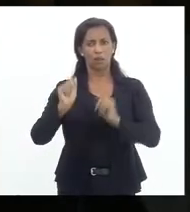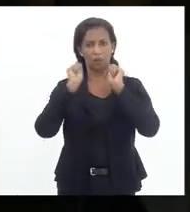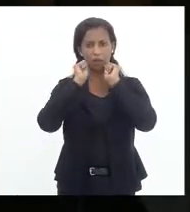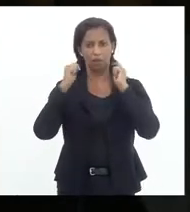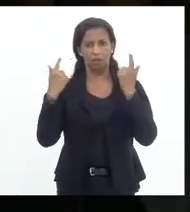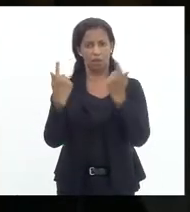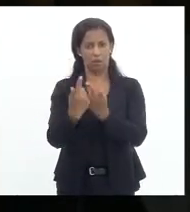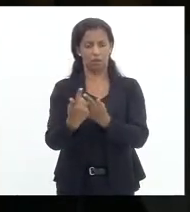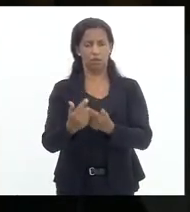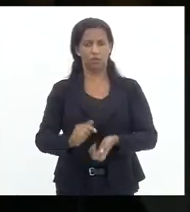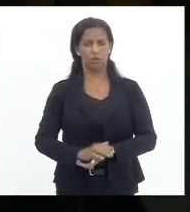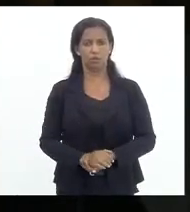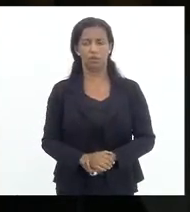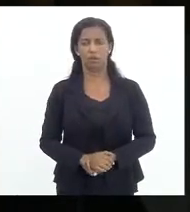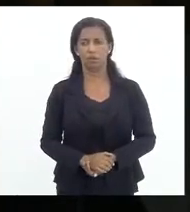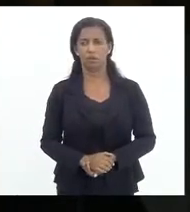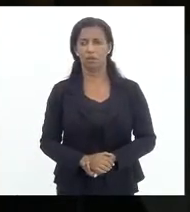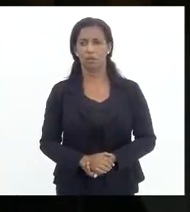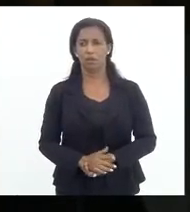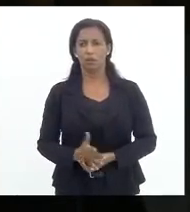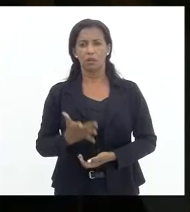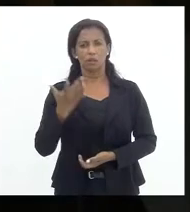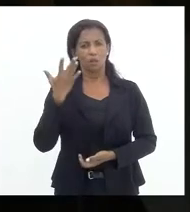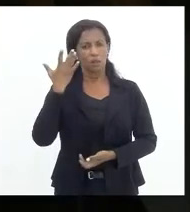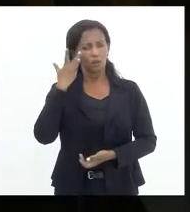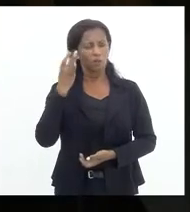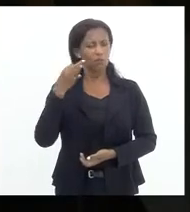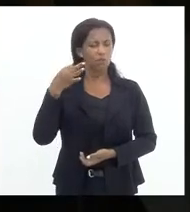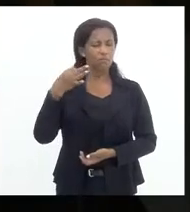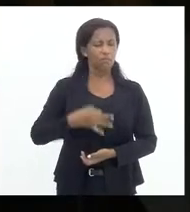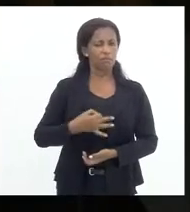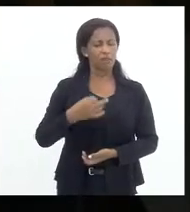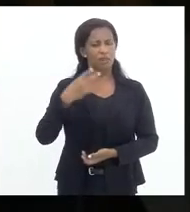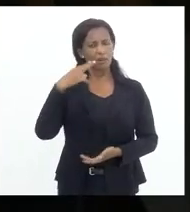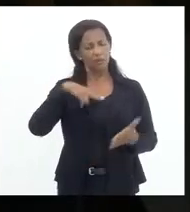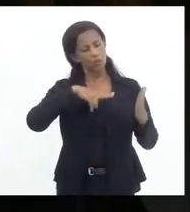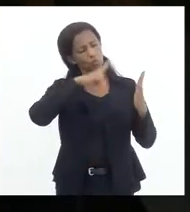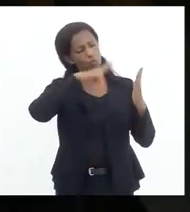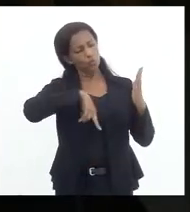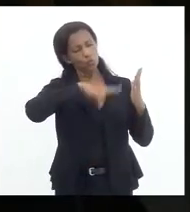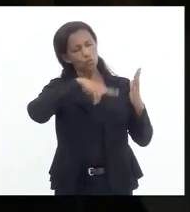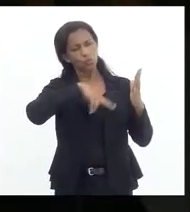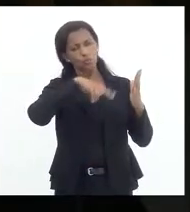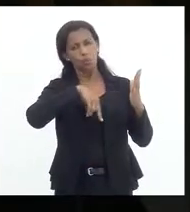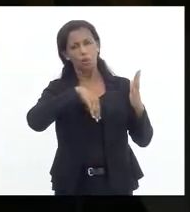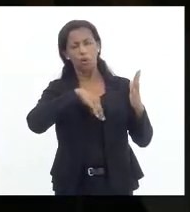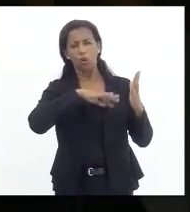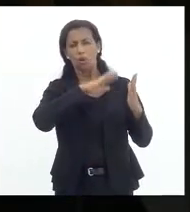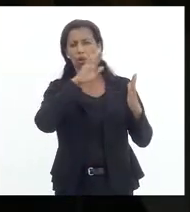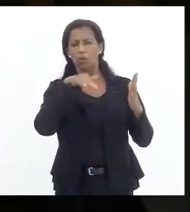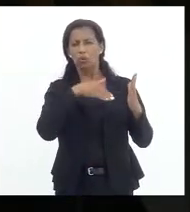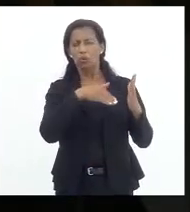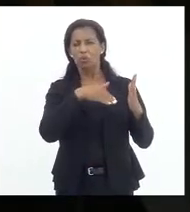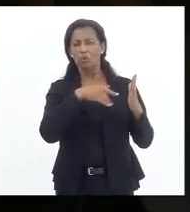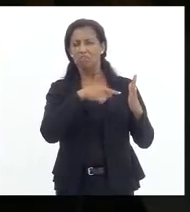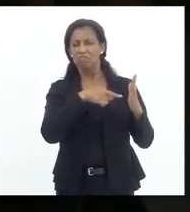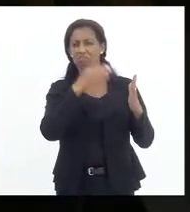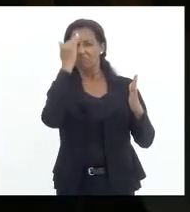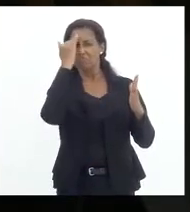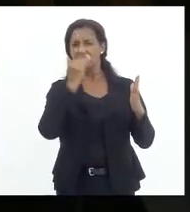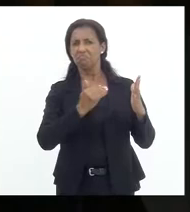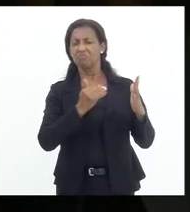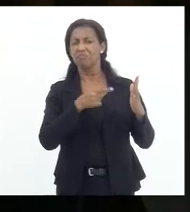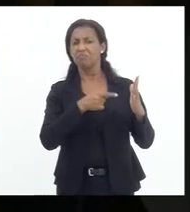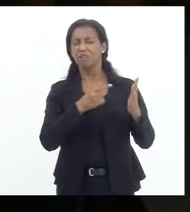Parlamento Fluminense e achei justo fazer essa honrosa menção